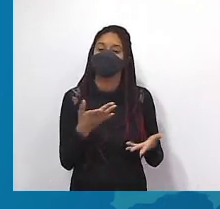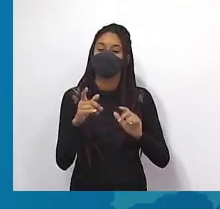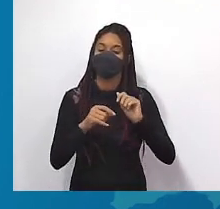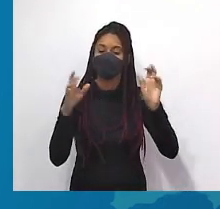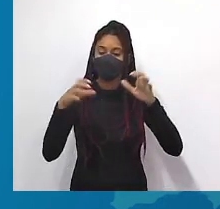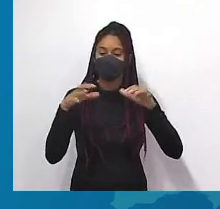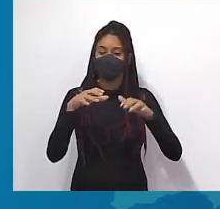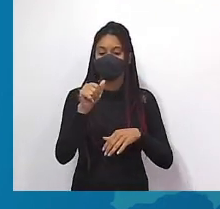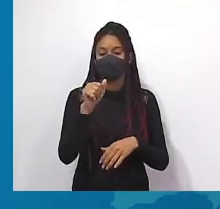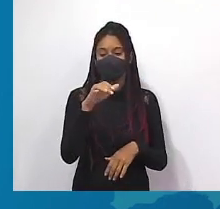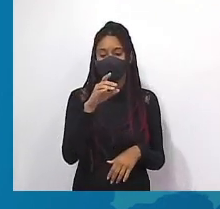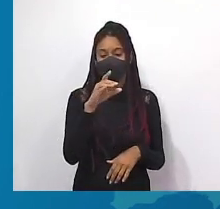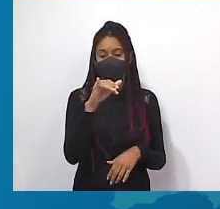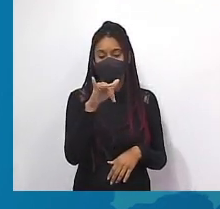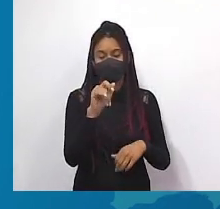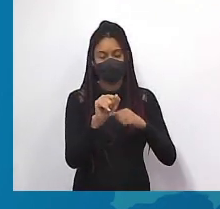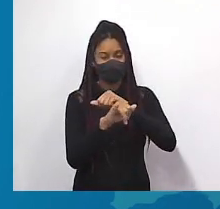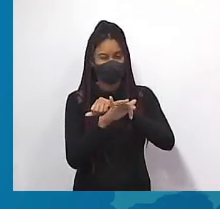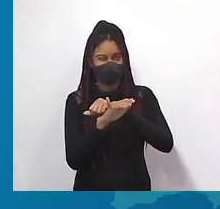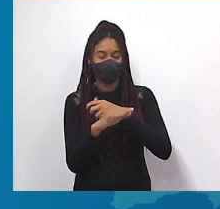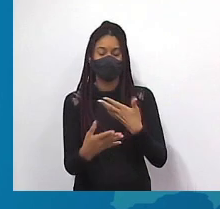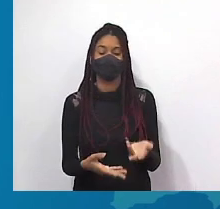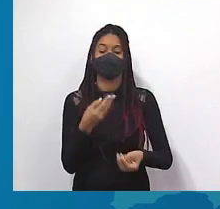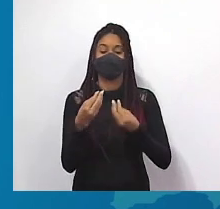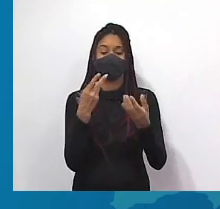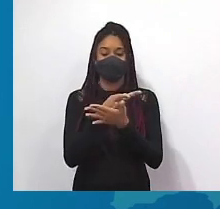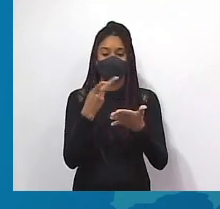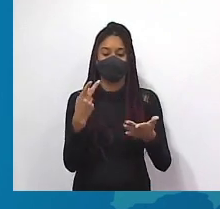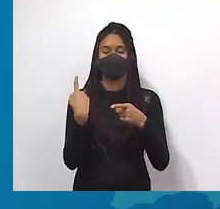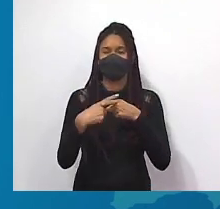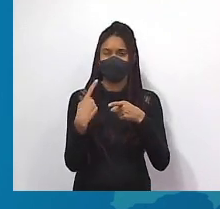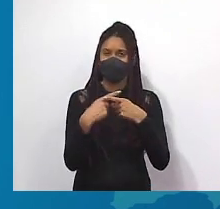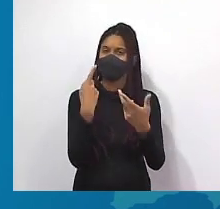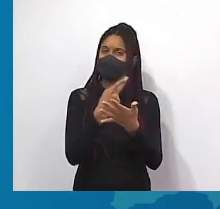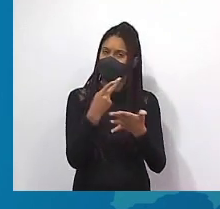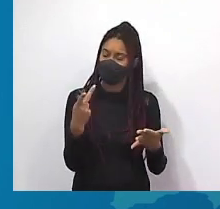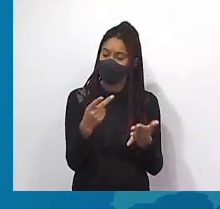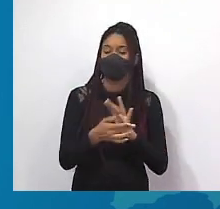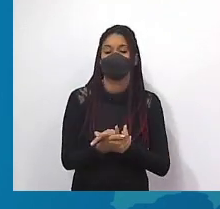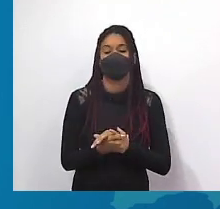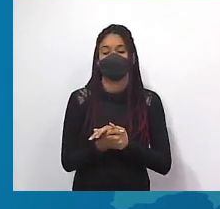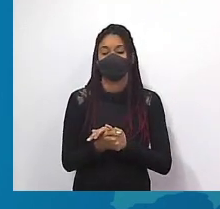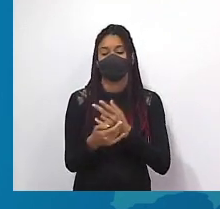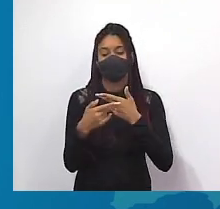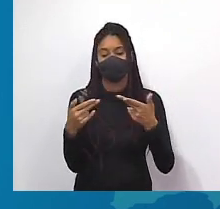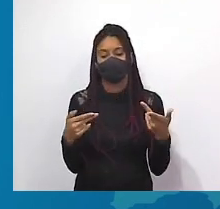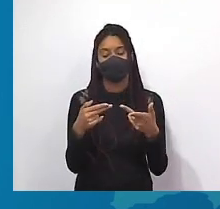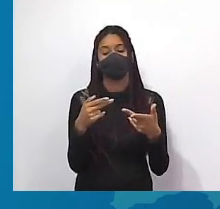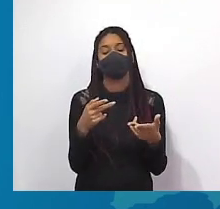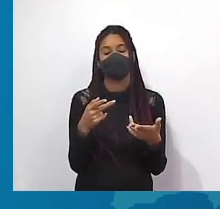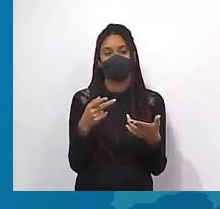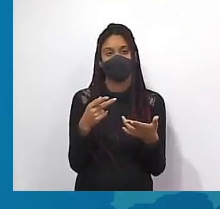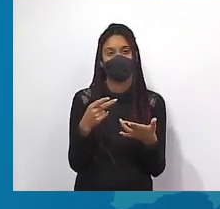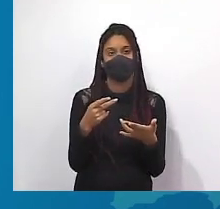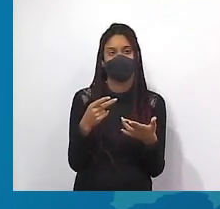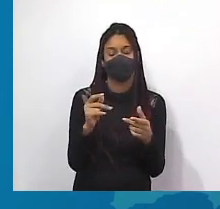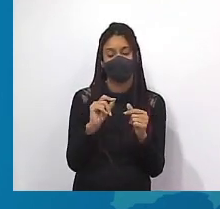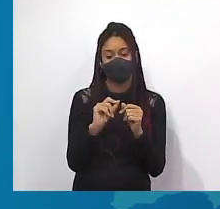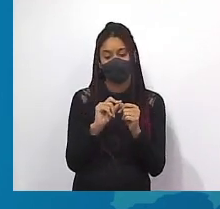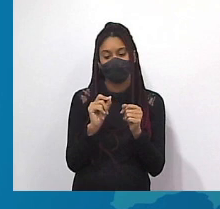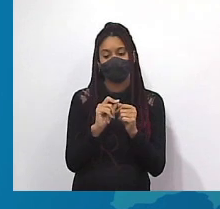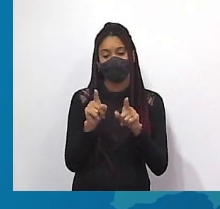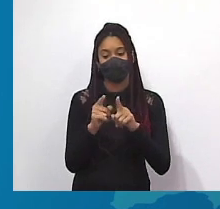chuva ácida, o que é chuva ácida, como ela acontece, né? Por que ela acontece, quais são suas consequências. Vamos falar da